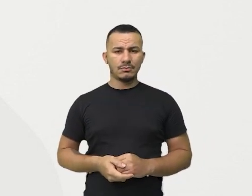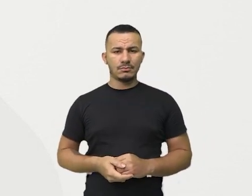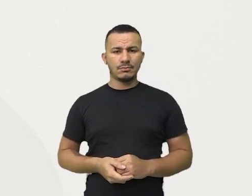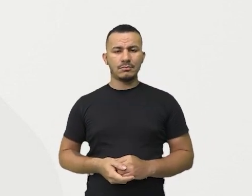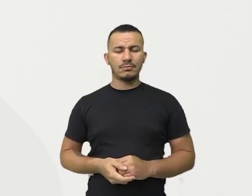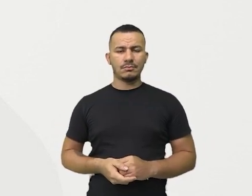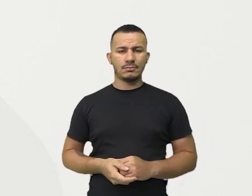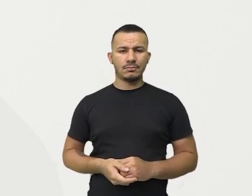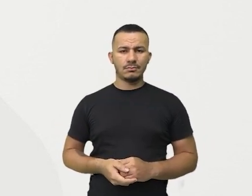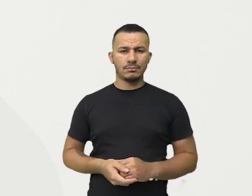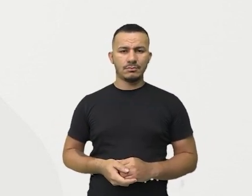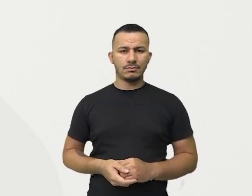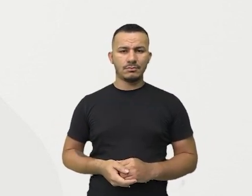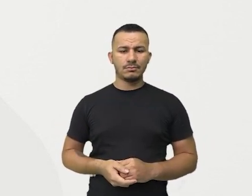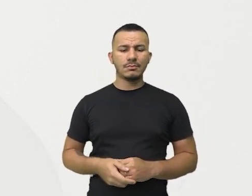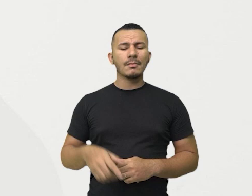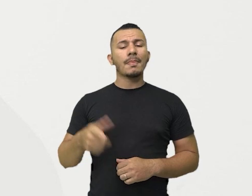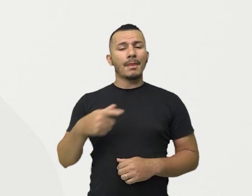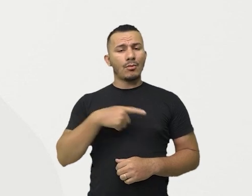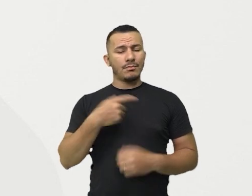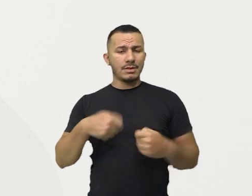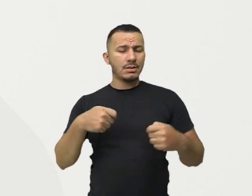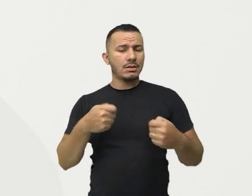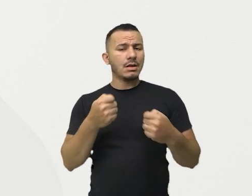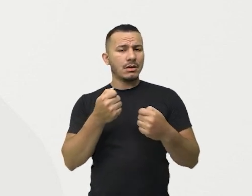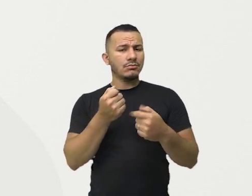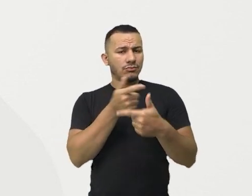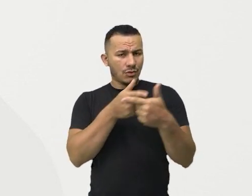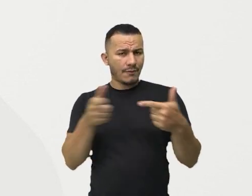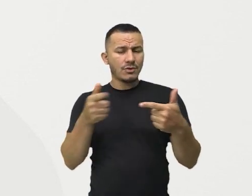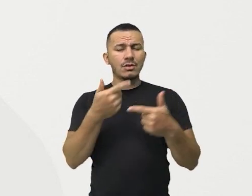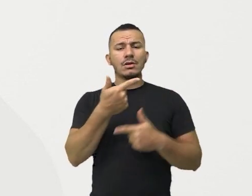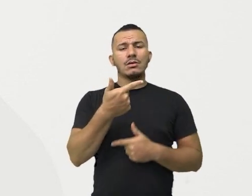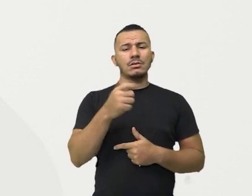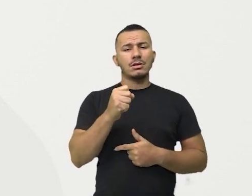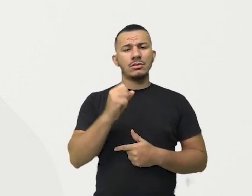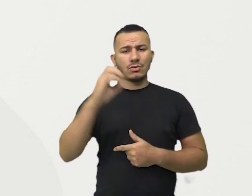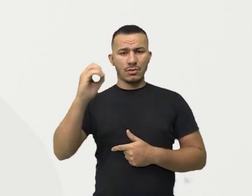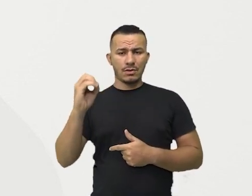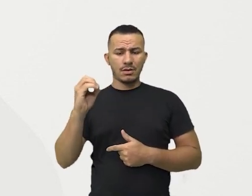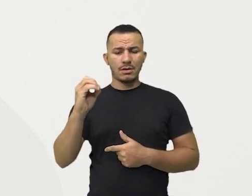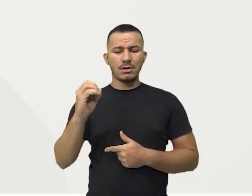pelo denominador. Então, a gente tem que dividir aí esse 280